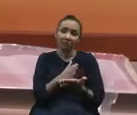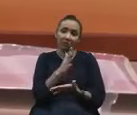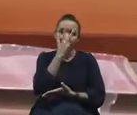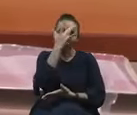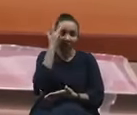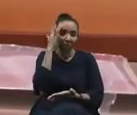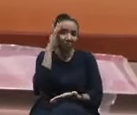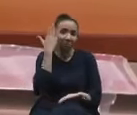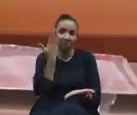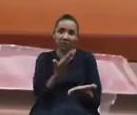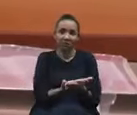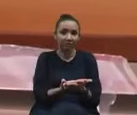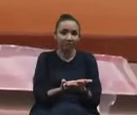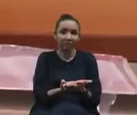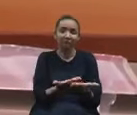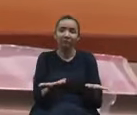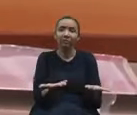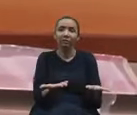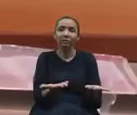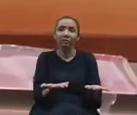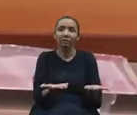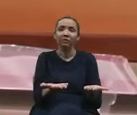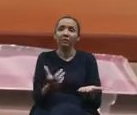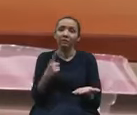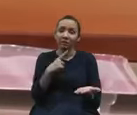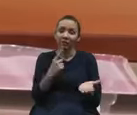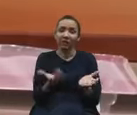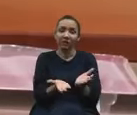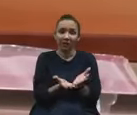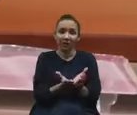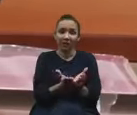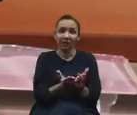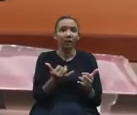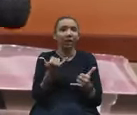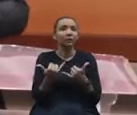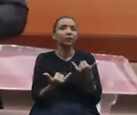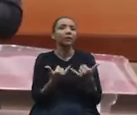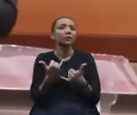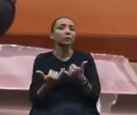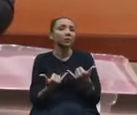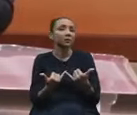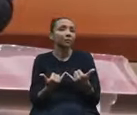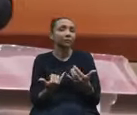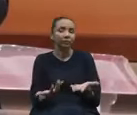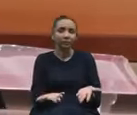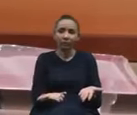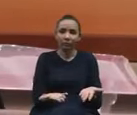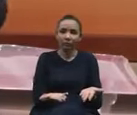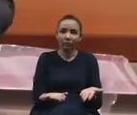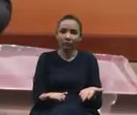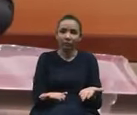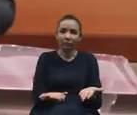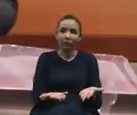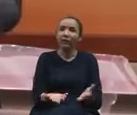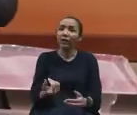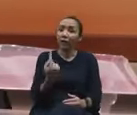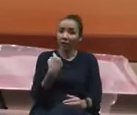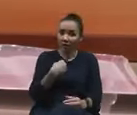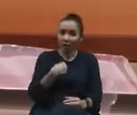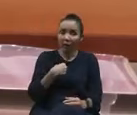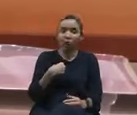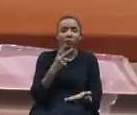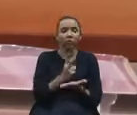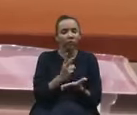crente que brinca tem crente que não olha eu não saio da minha casa sem sem primeiro eu não falar com meu pai a oração me guia a oração